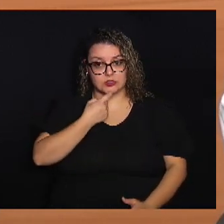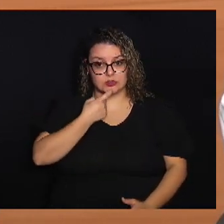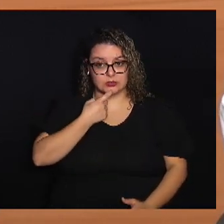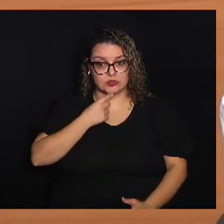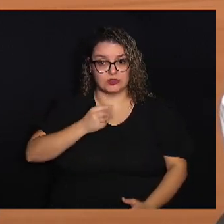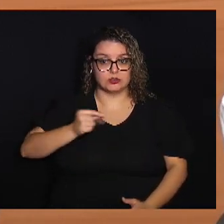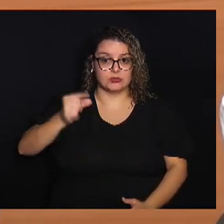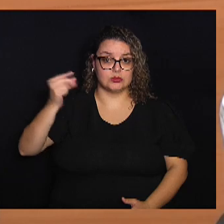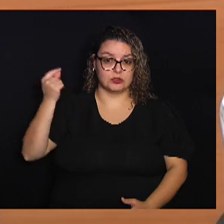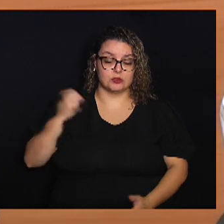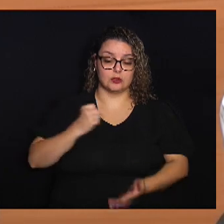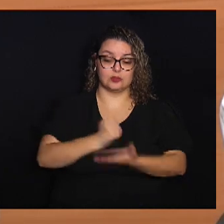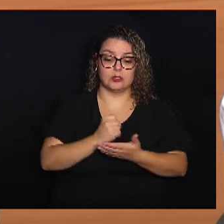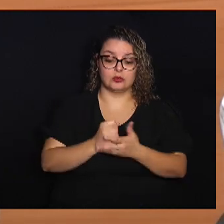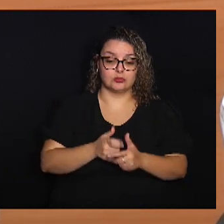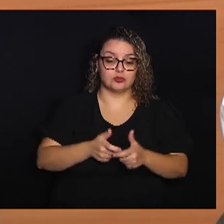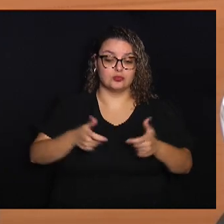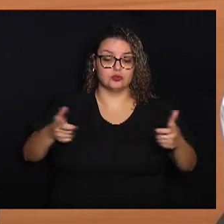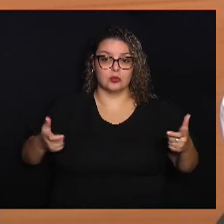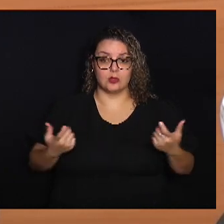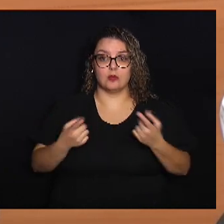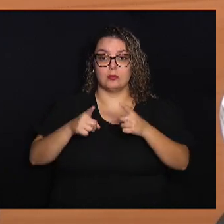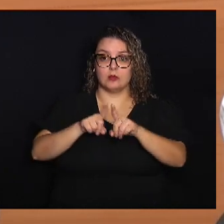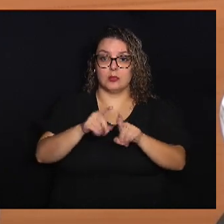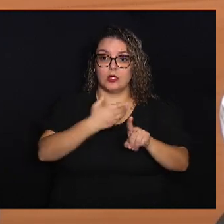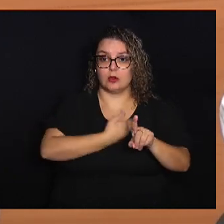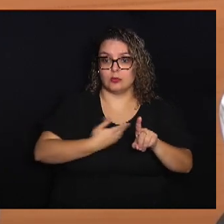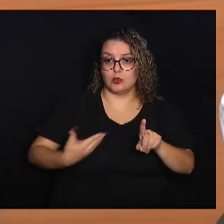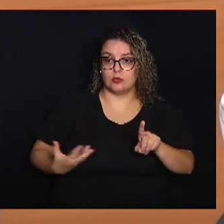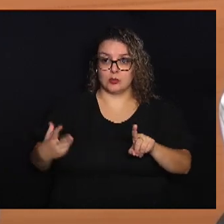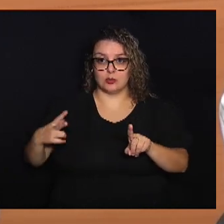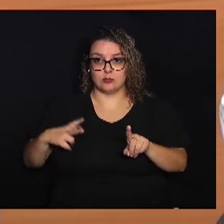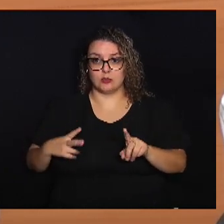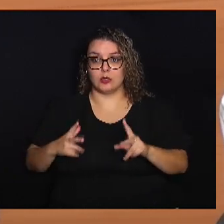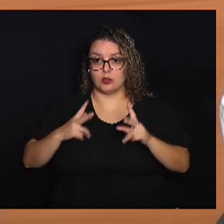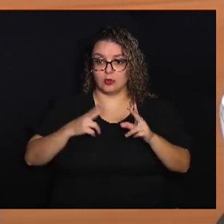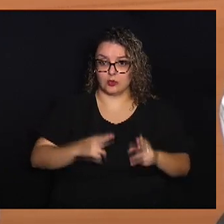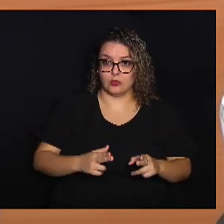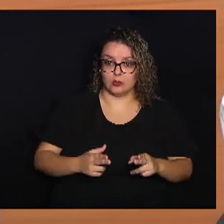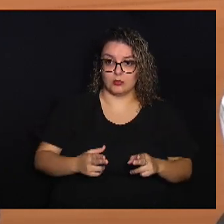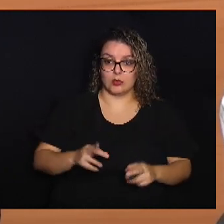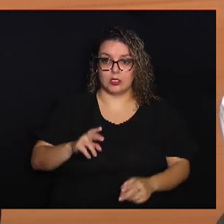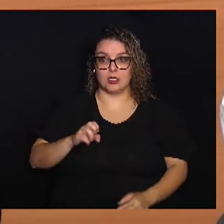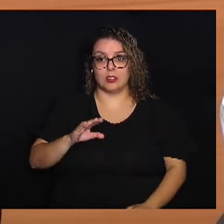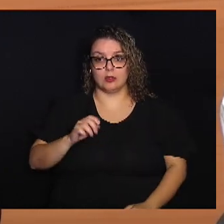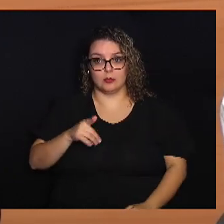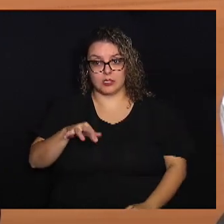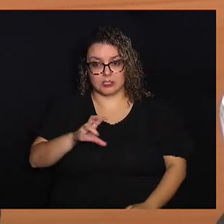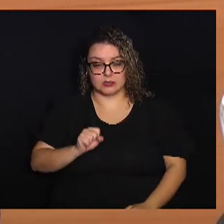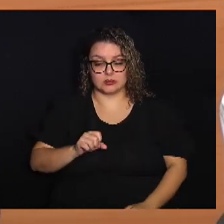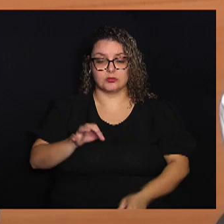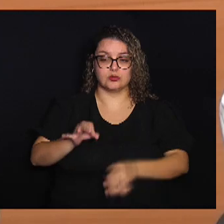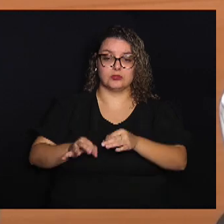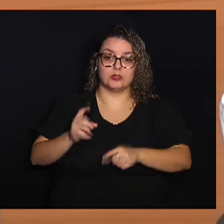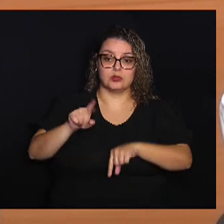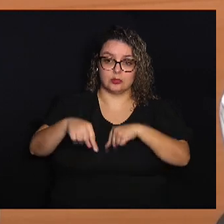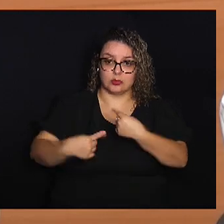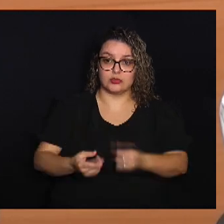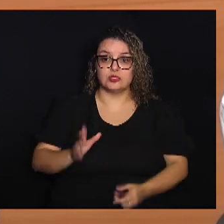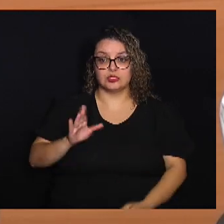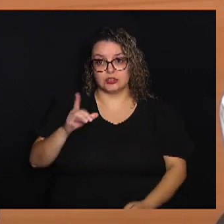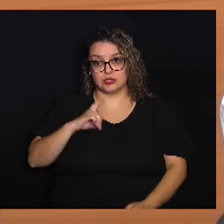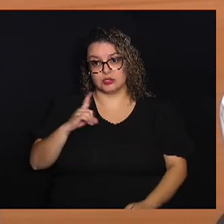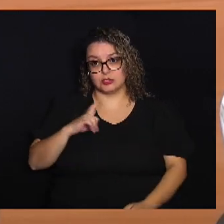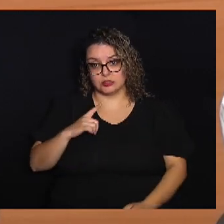longa duração, como parceria público-privado, como recuperação judicial e tantas outras, já existem